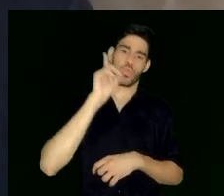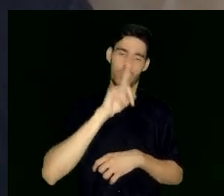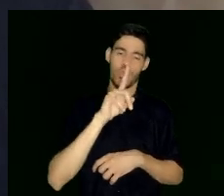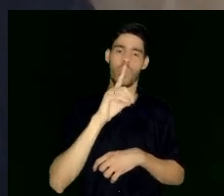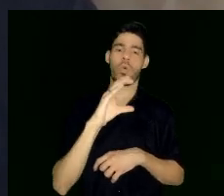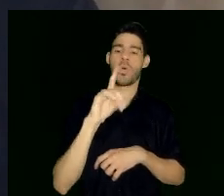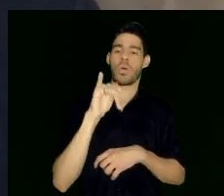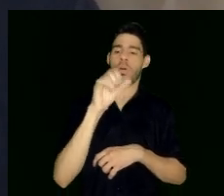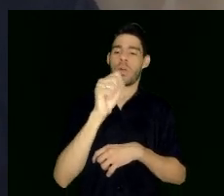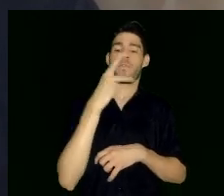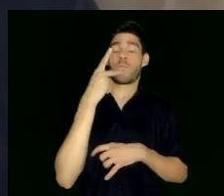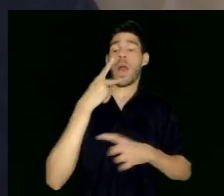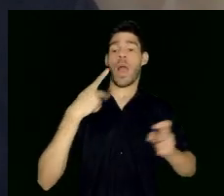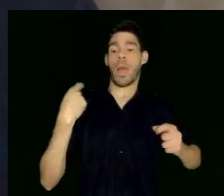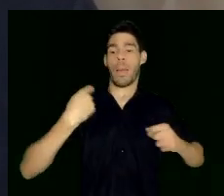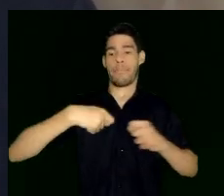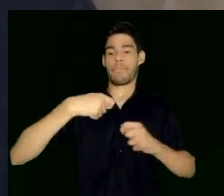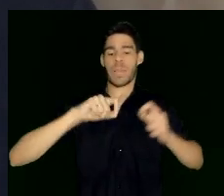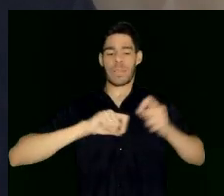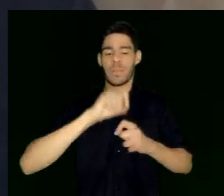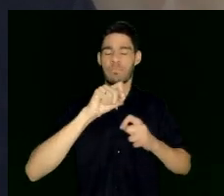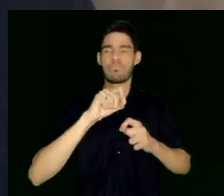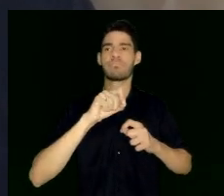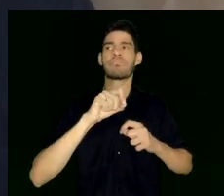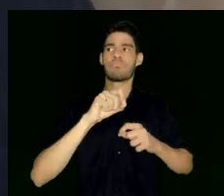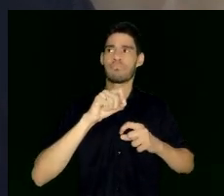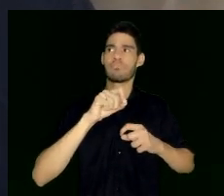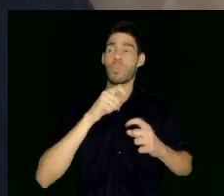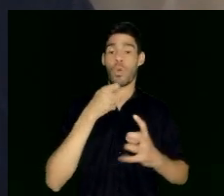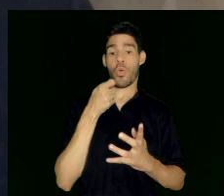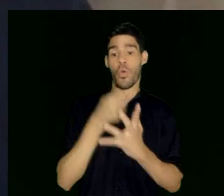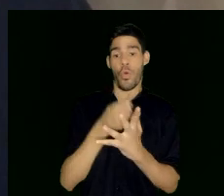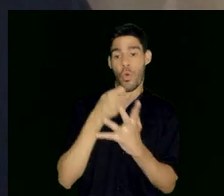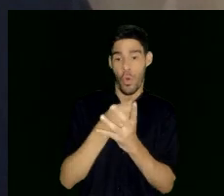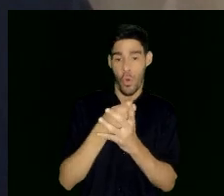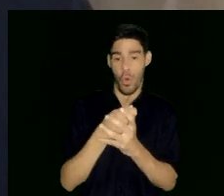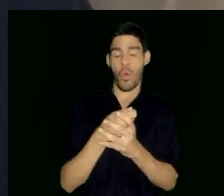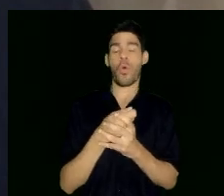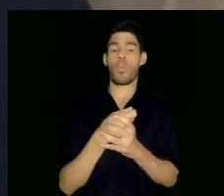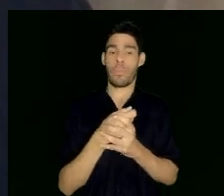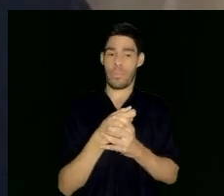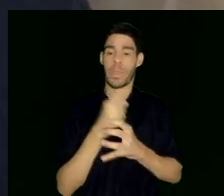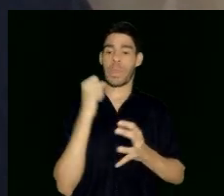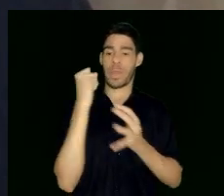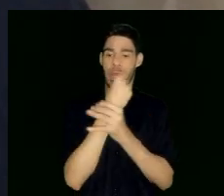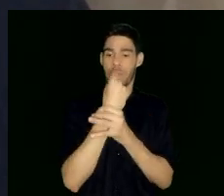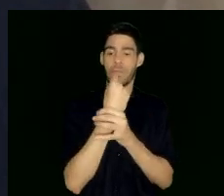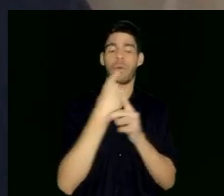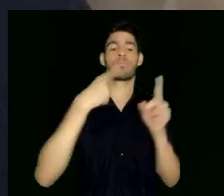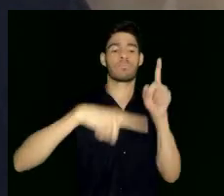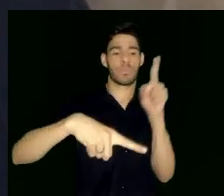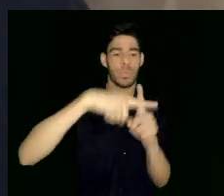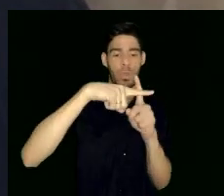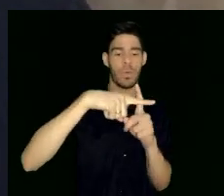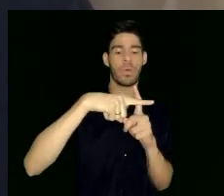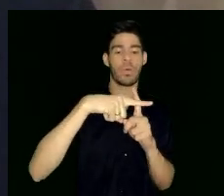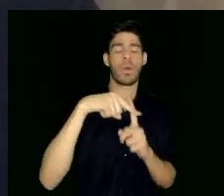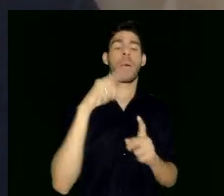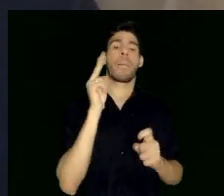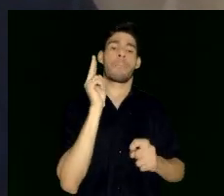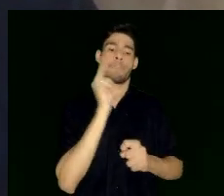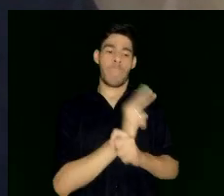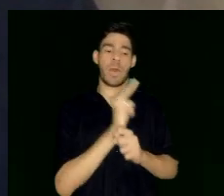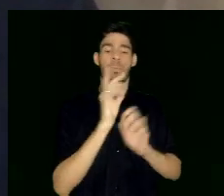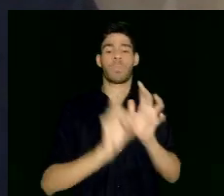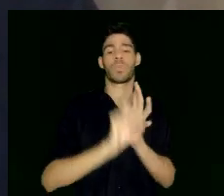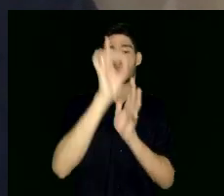Wilhelm Canaris, em que ele nos diz da necessidade de haver uma obrigação de ação, por isso um garantismo positivo,